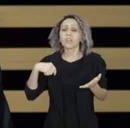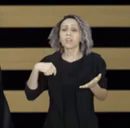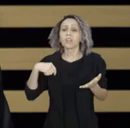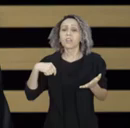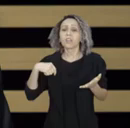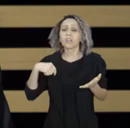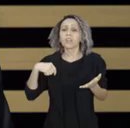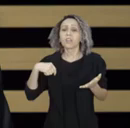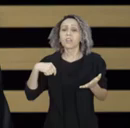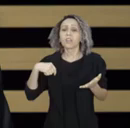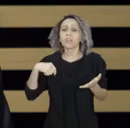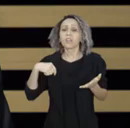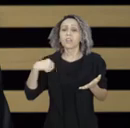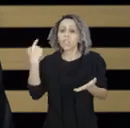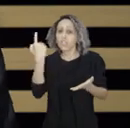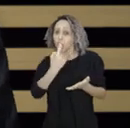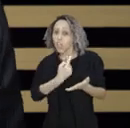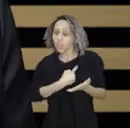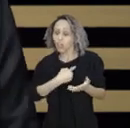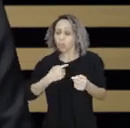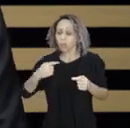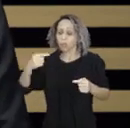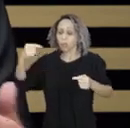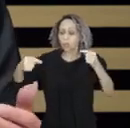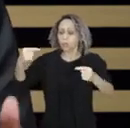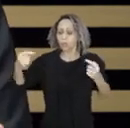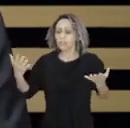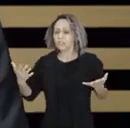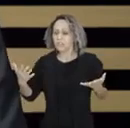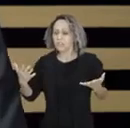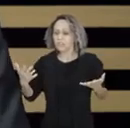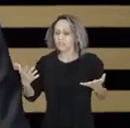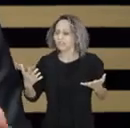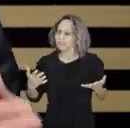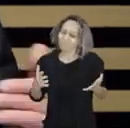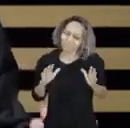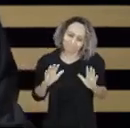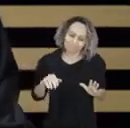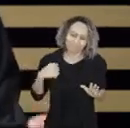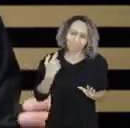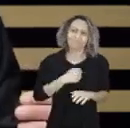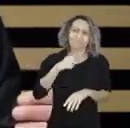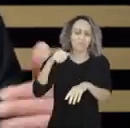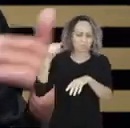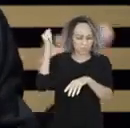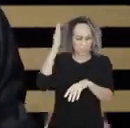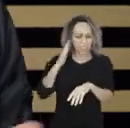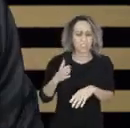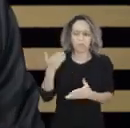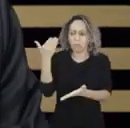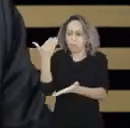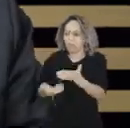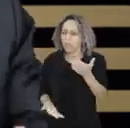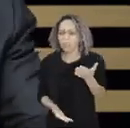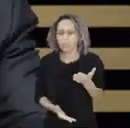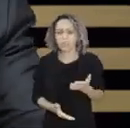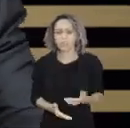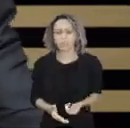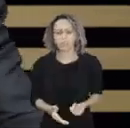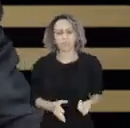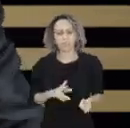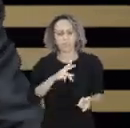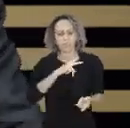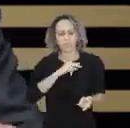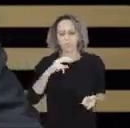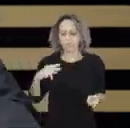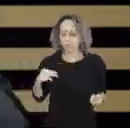porque nós perdemos a história, sabe? Nós perdemos muito espaço. Os chineses ganharam, se não tudo, quase tudo.